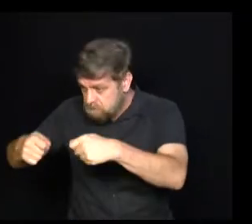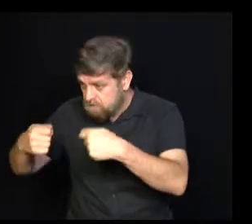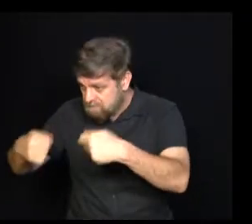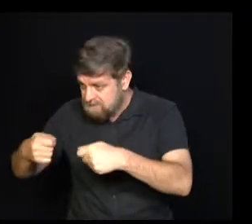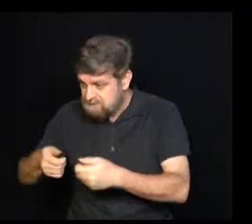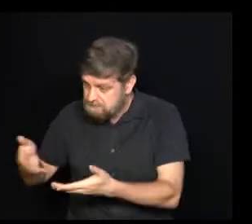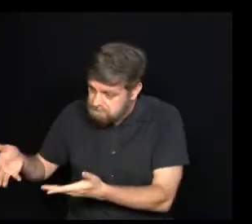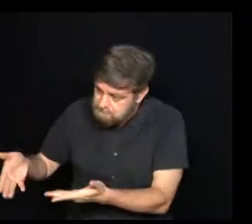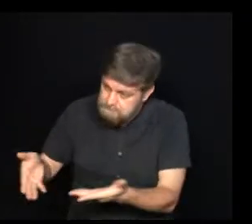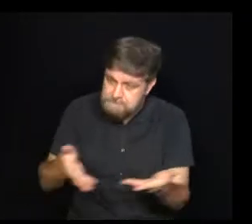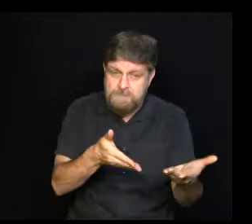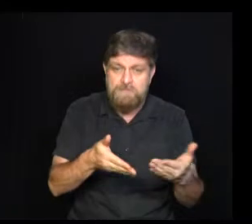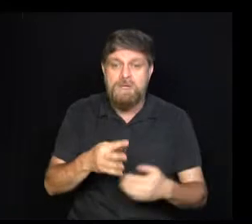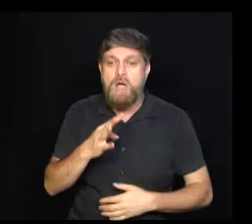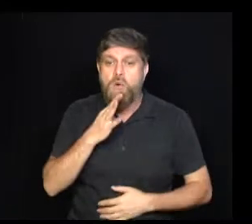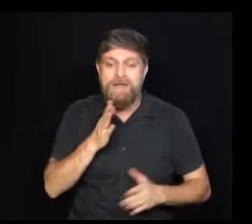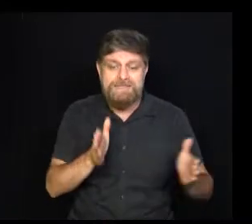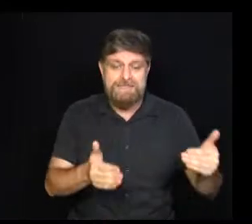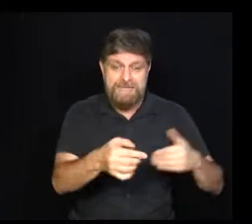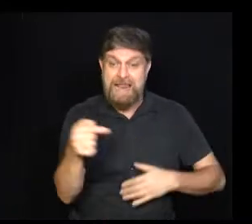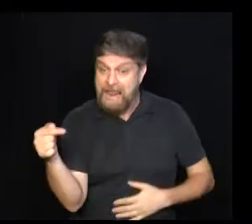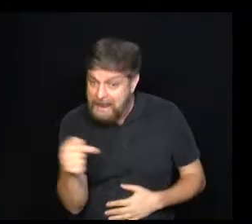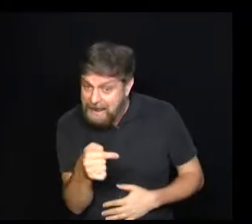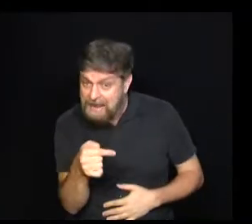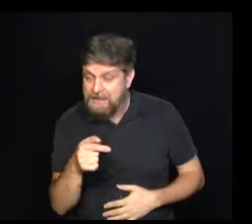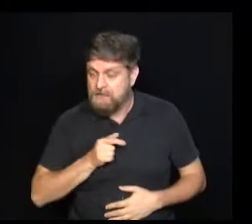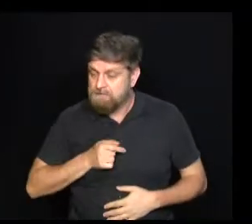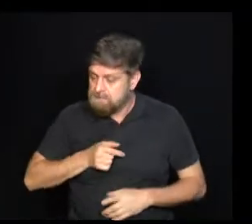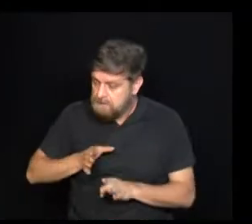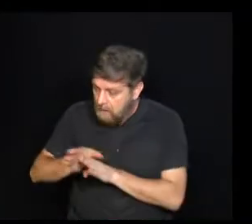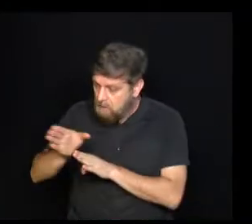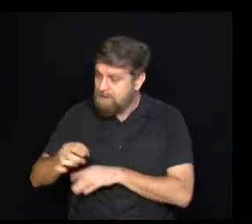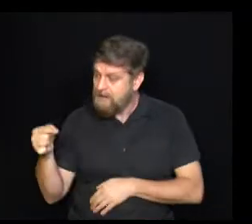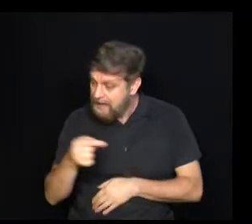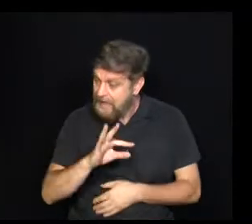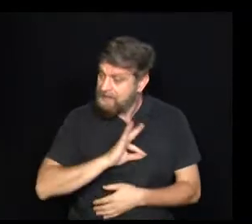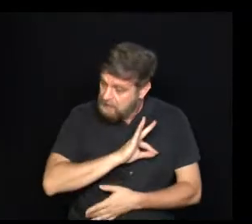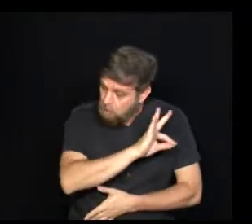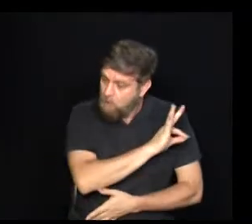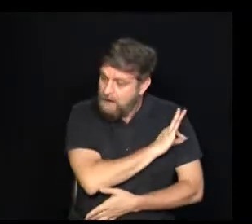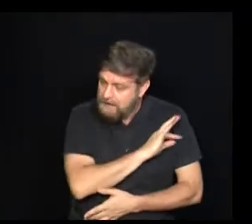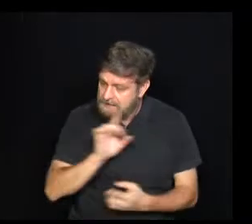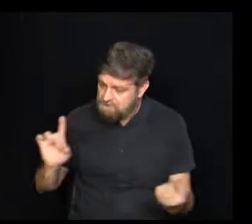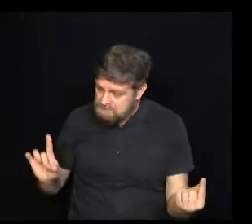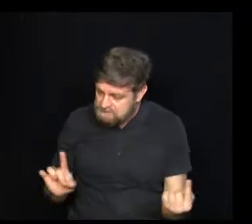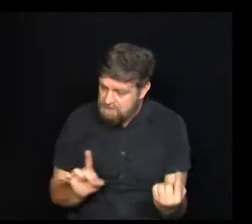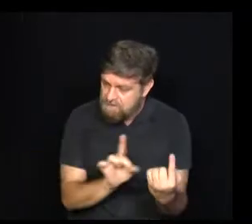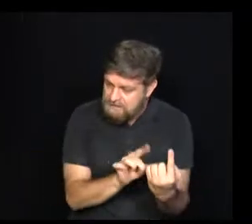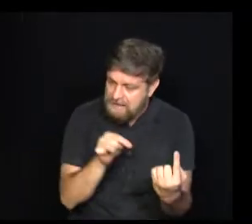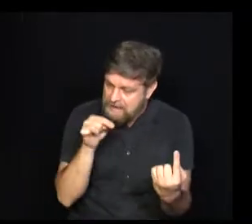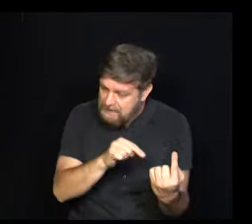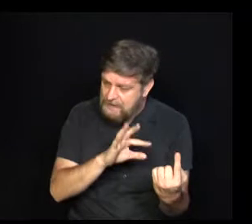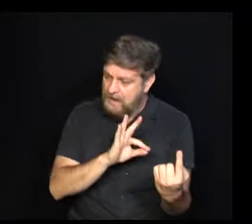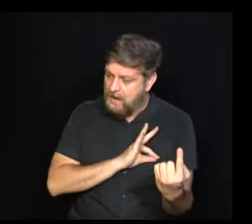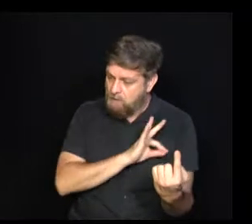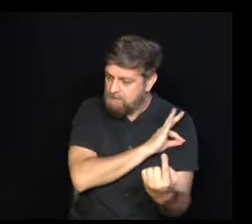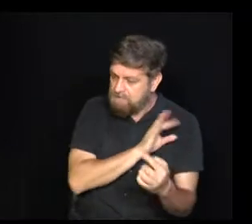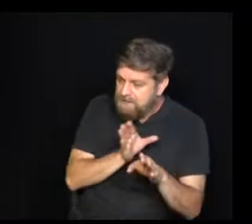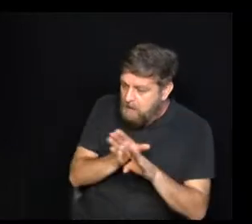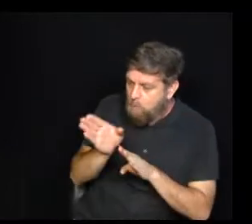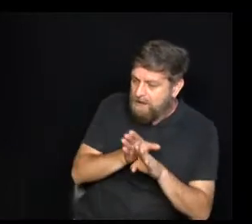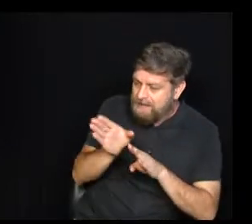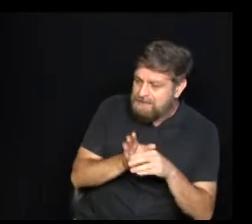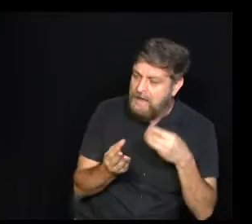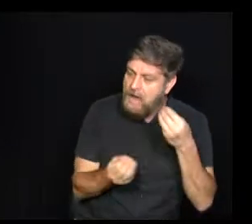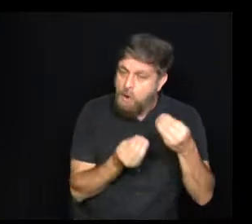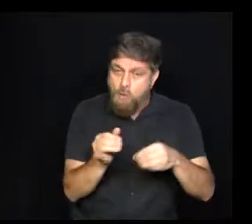e aí você já vai conhecer a sala e fala, olha, vai lá na Sala Lilás da Guarda Municipal, e lá você será orientada de como proceder